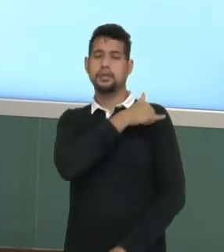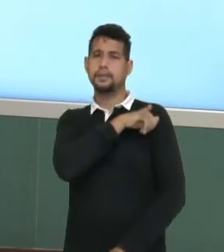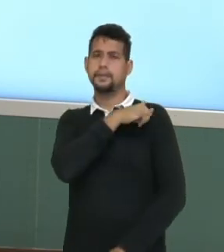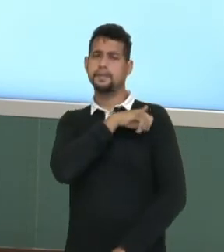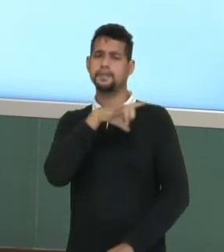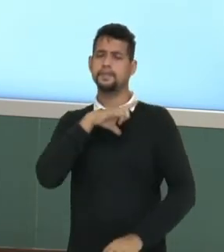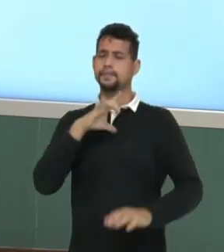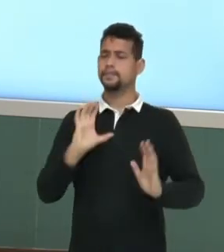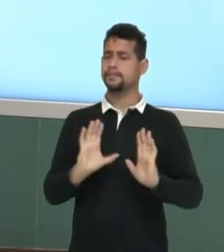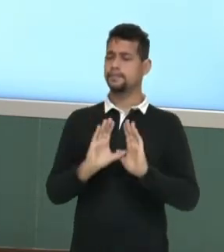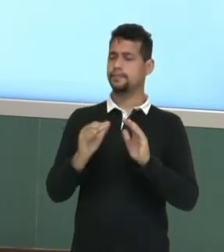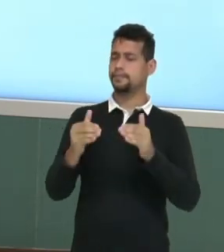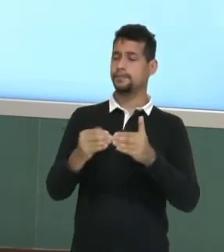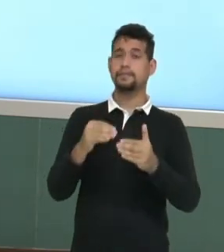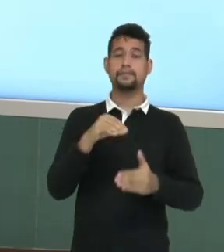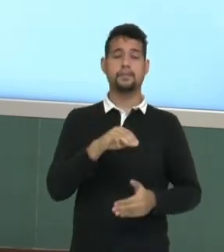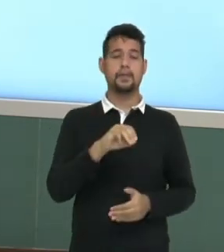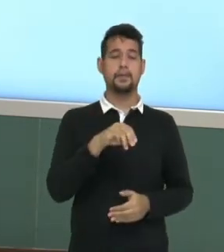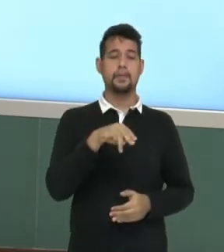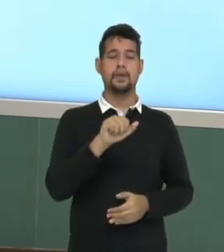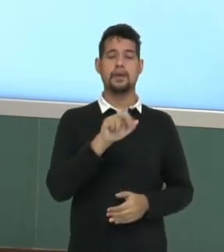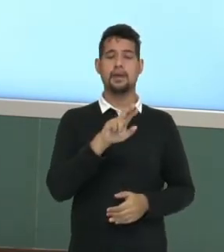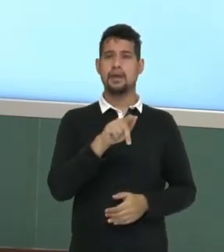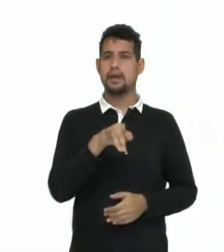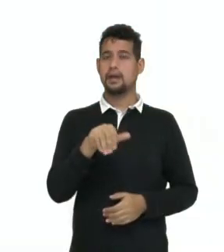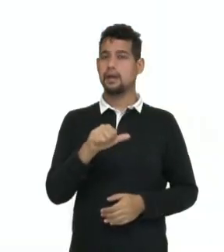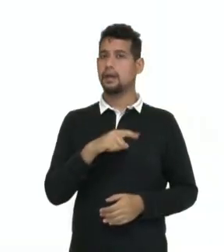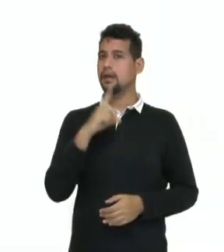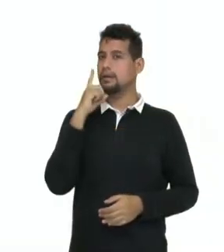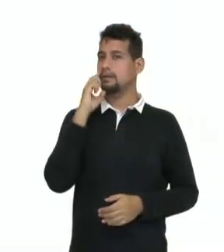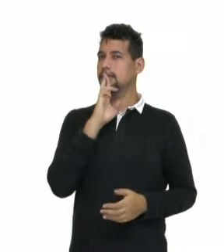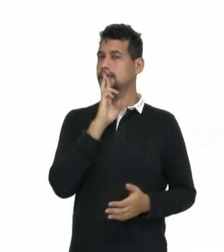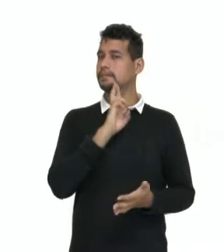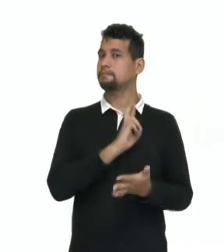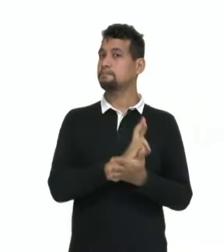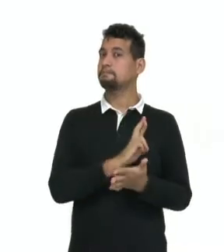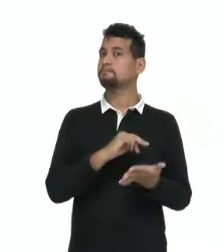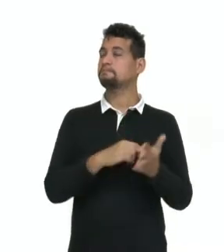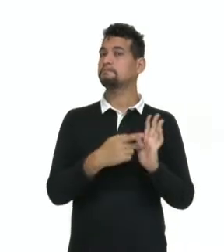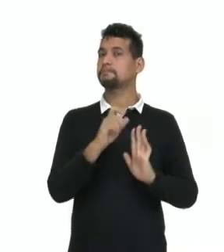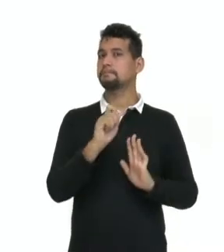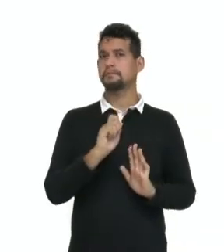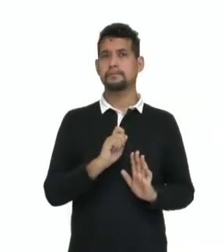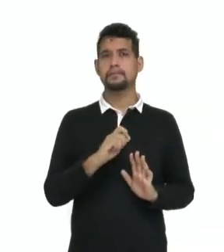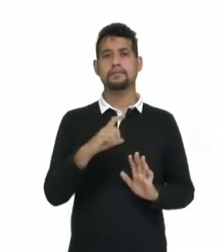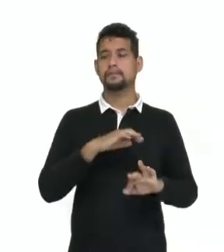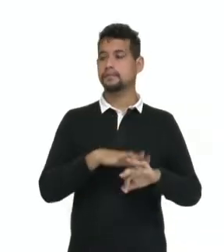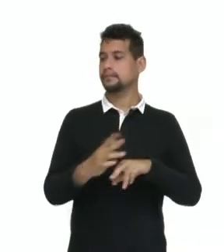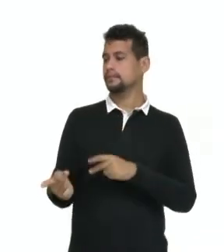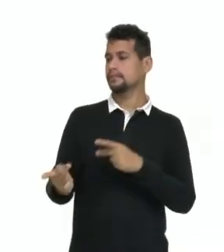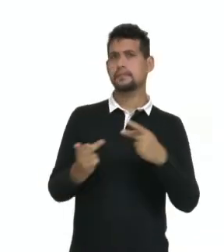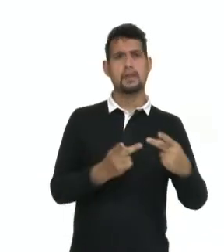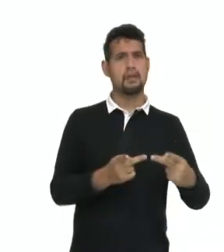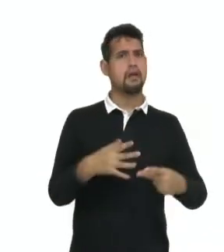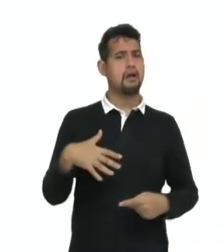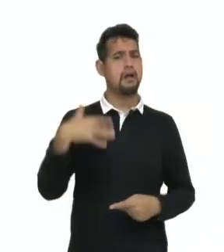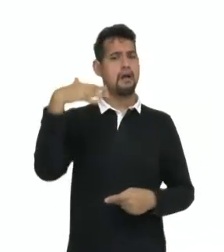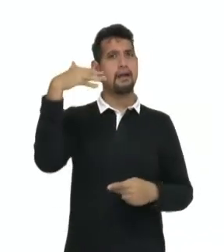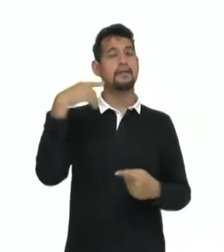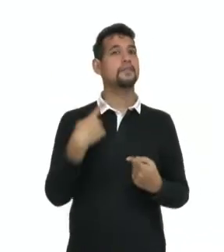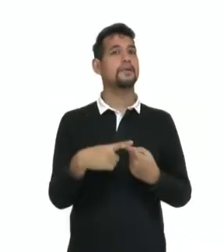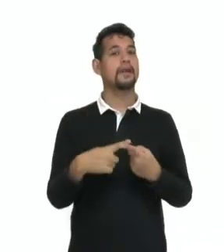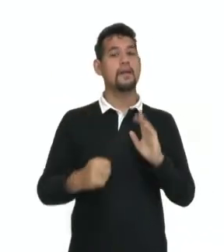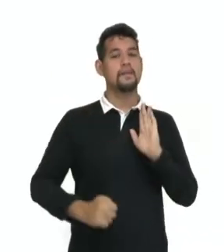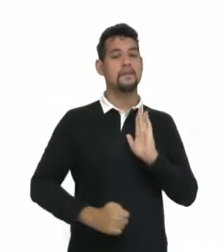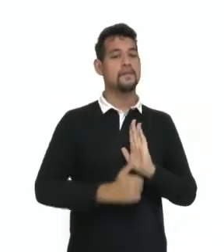a corte e a monarquia? A possibilidade de resposta, né? O autor disse que a recepção foi grandiosa, afinal de contas, pela